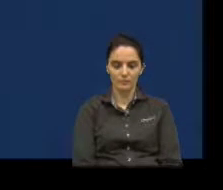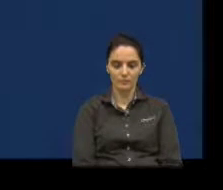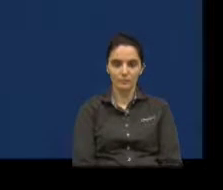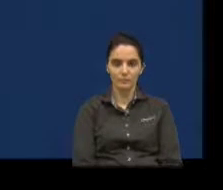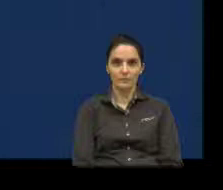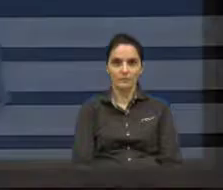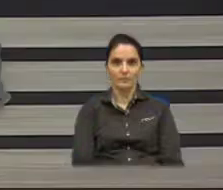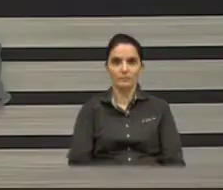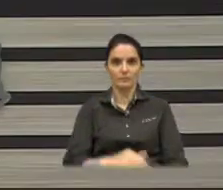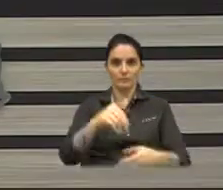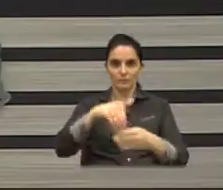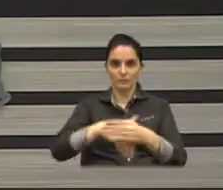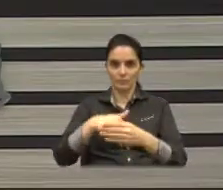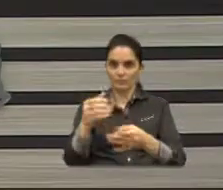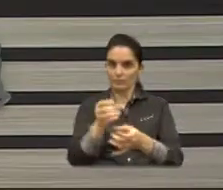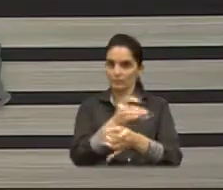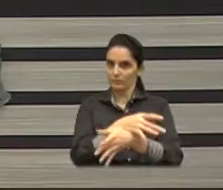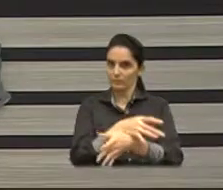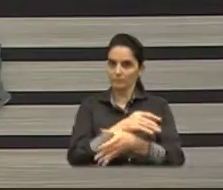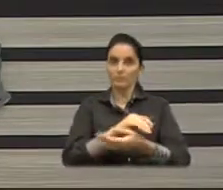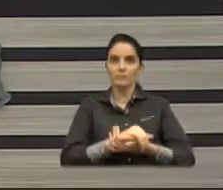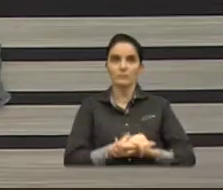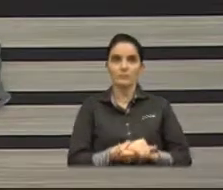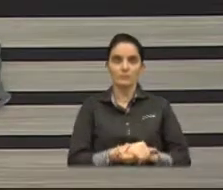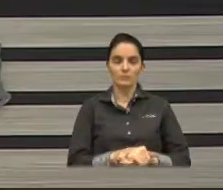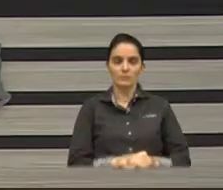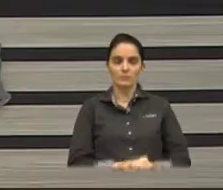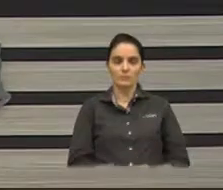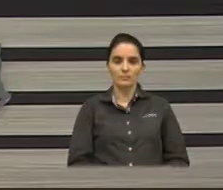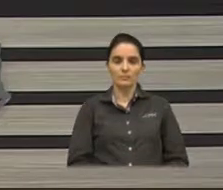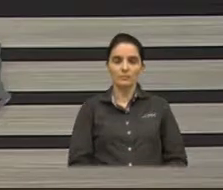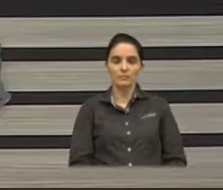Está encerrada a votação. Senhor presidente, questão de ordem.